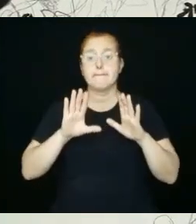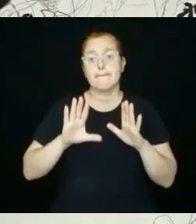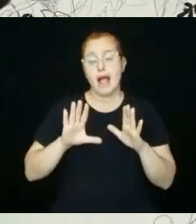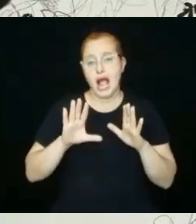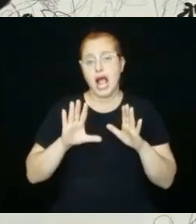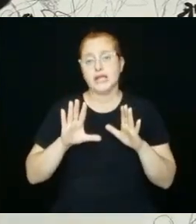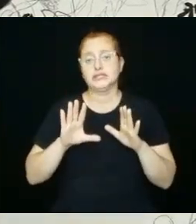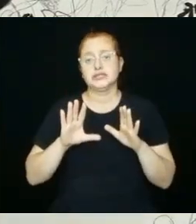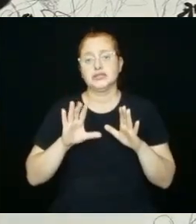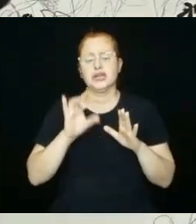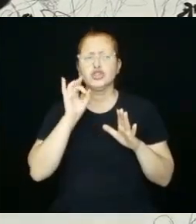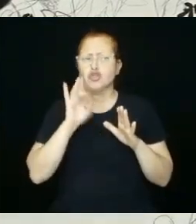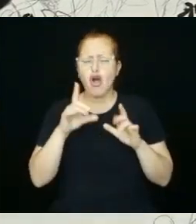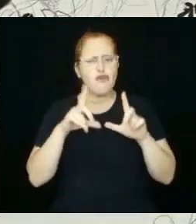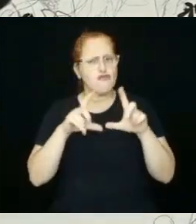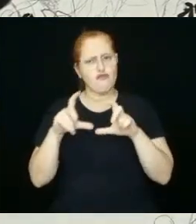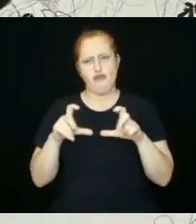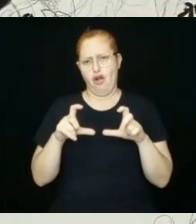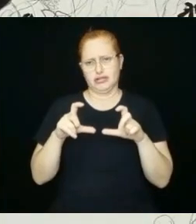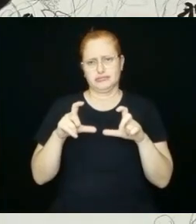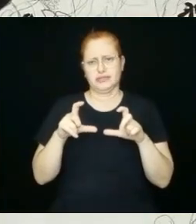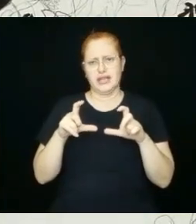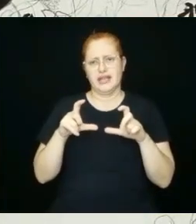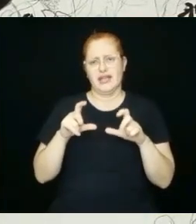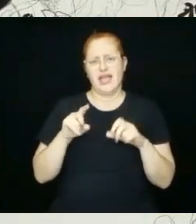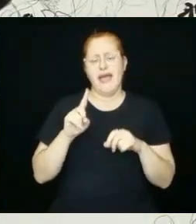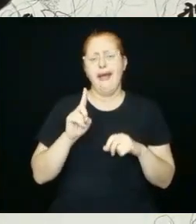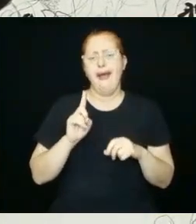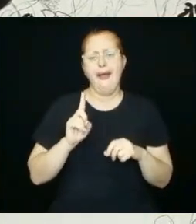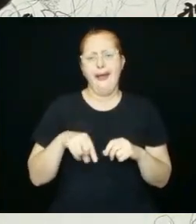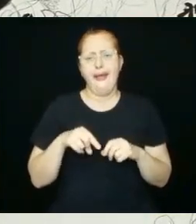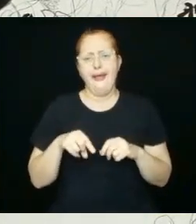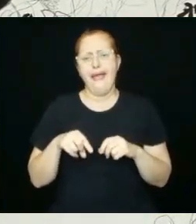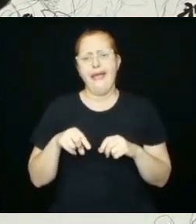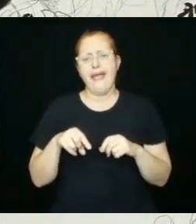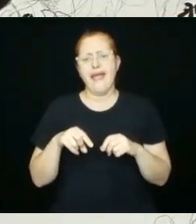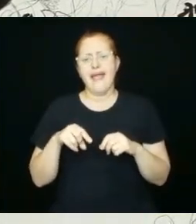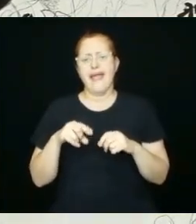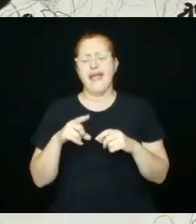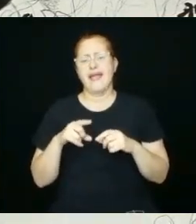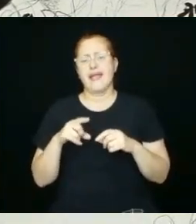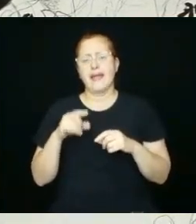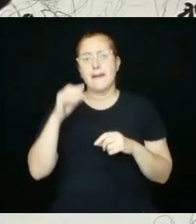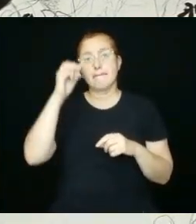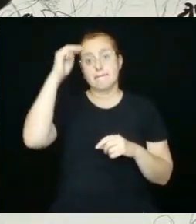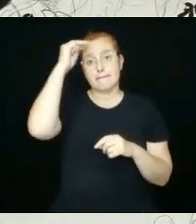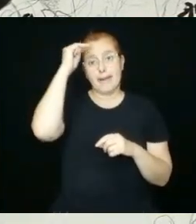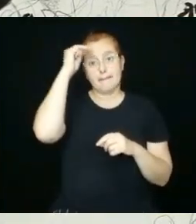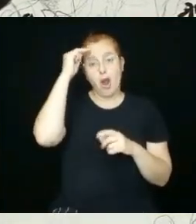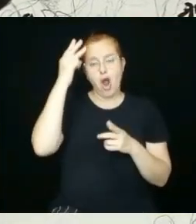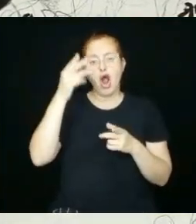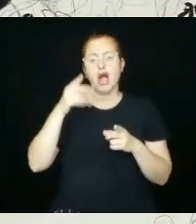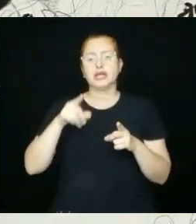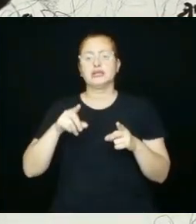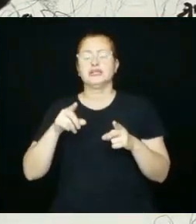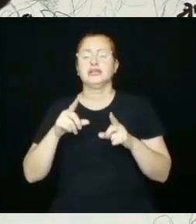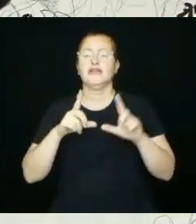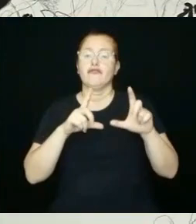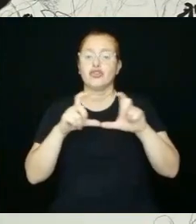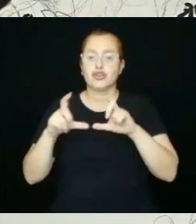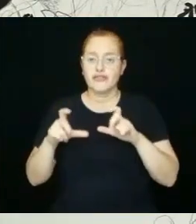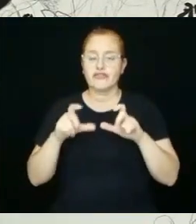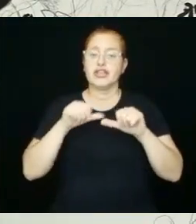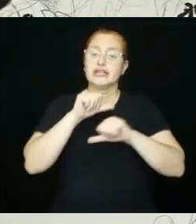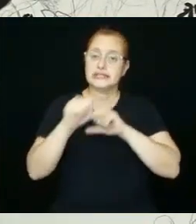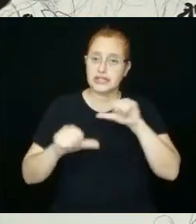fica necessariamente olhando a fotografia. Meio falasse um pouco mais sobre isso, assim, é a memória daquilo em